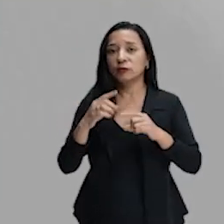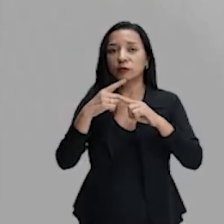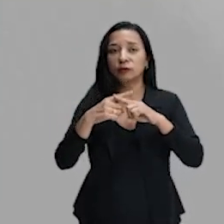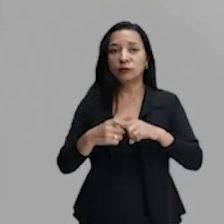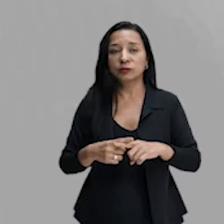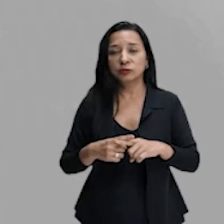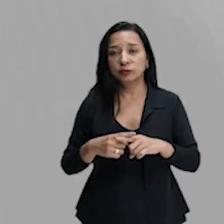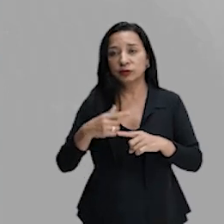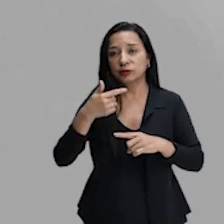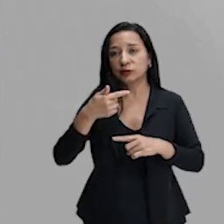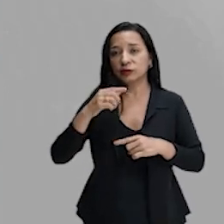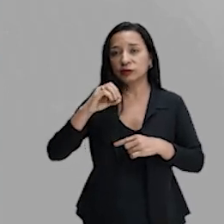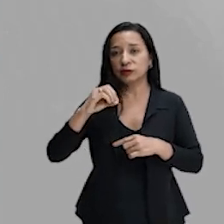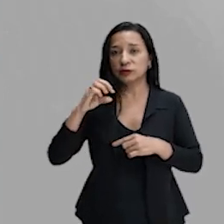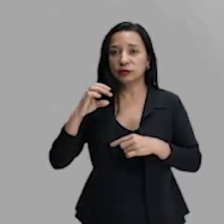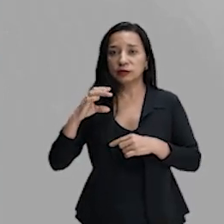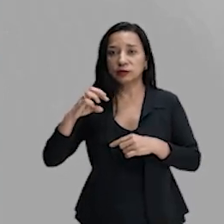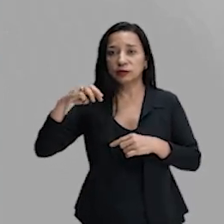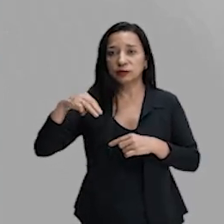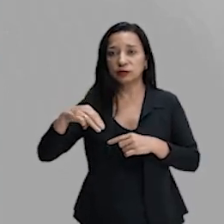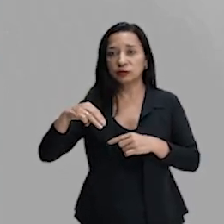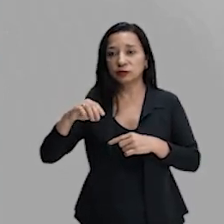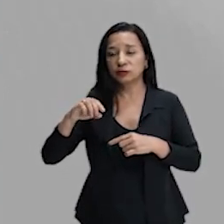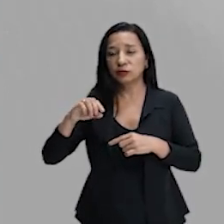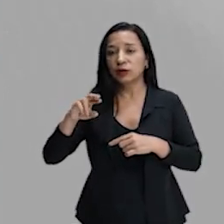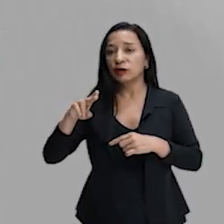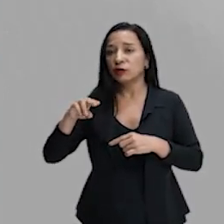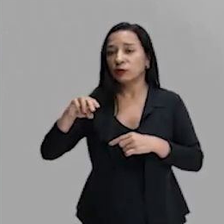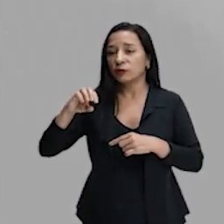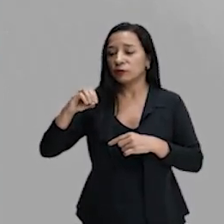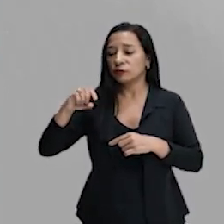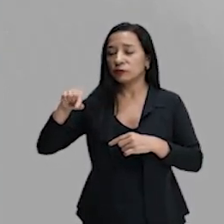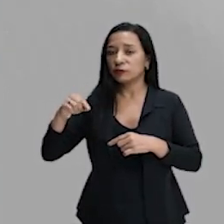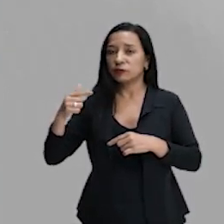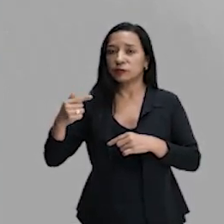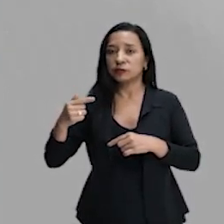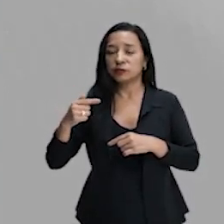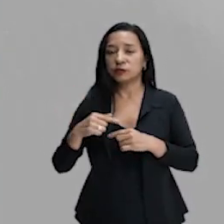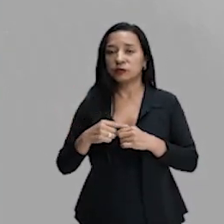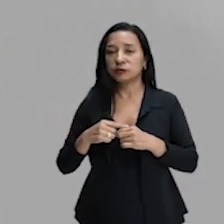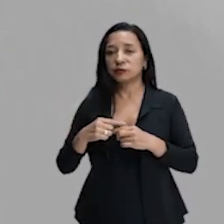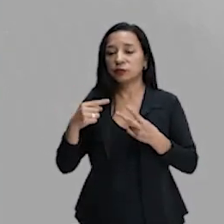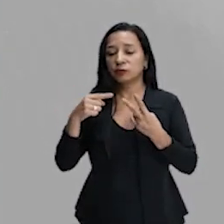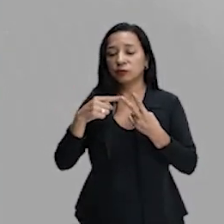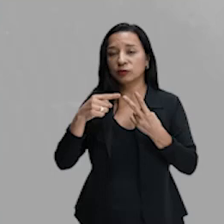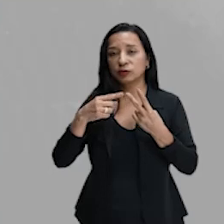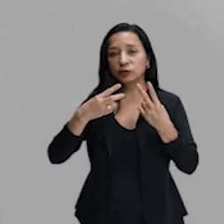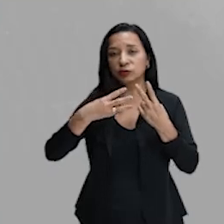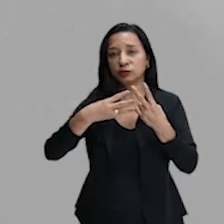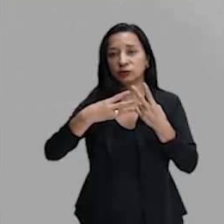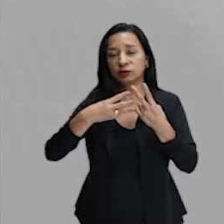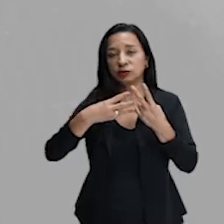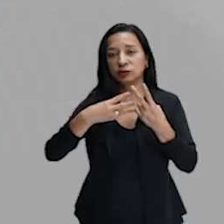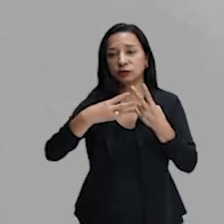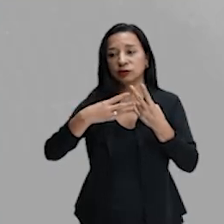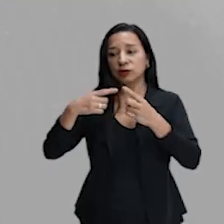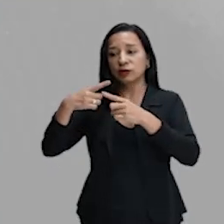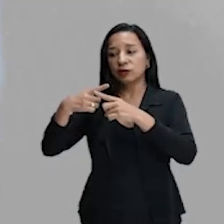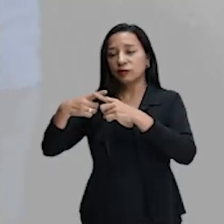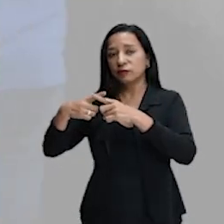os 70 cm é mesma cois de 0,7 então fica √3 mado